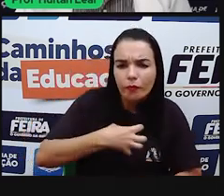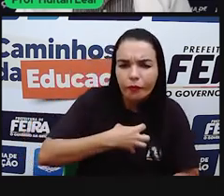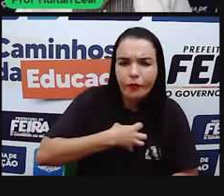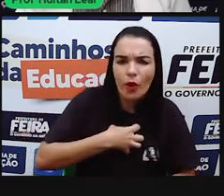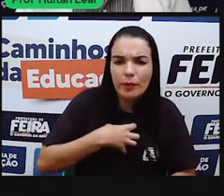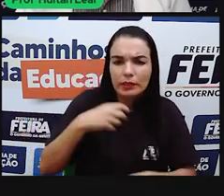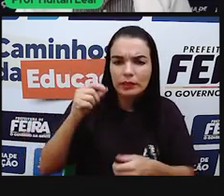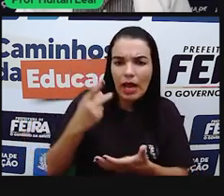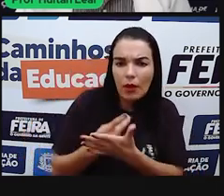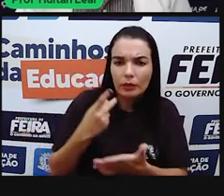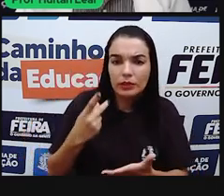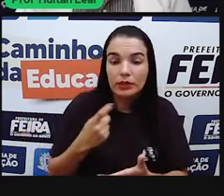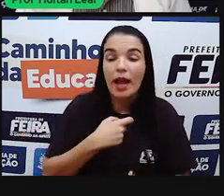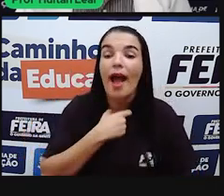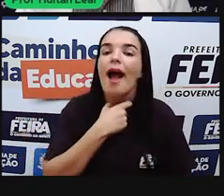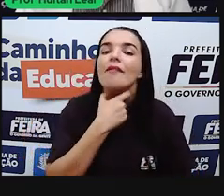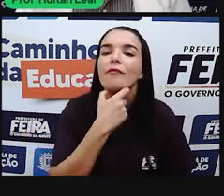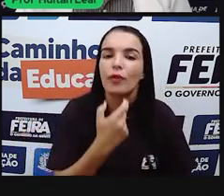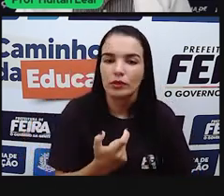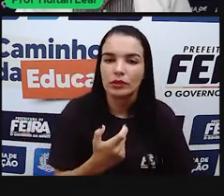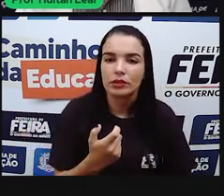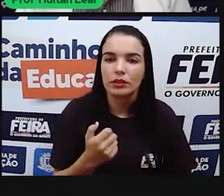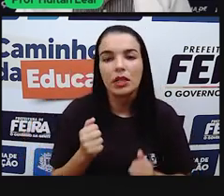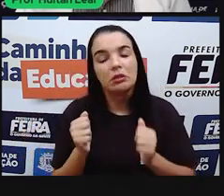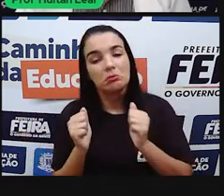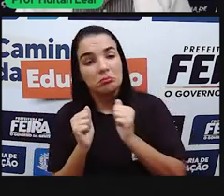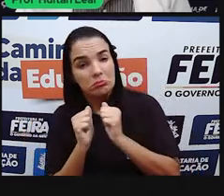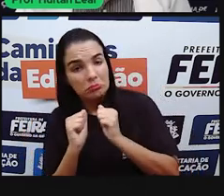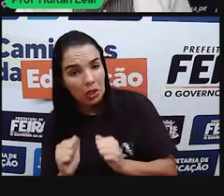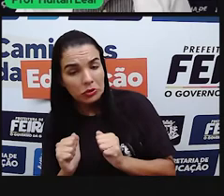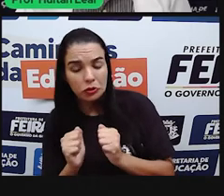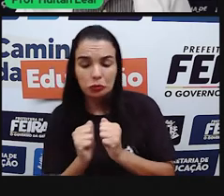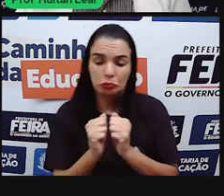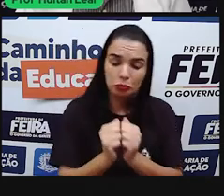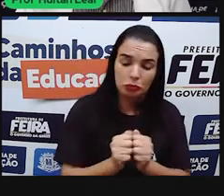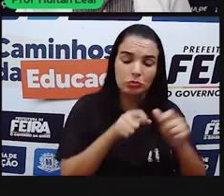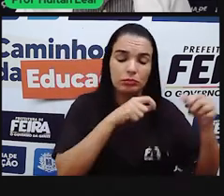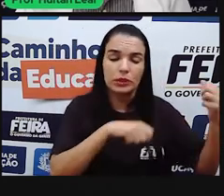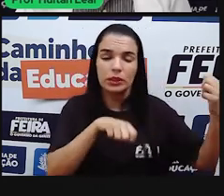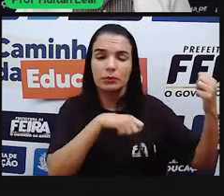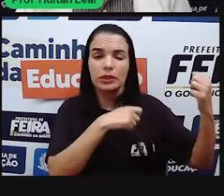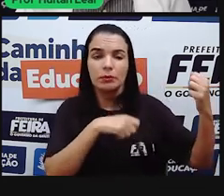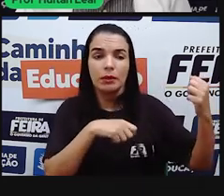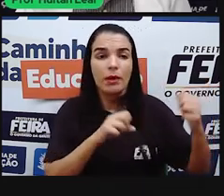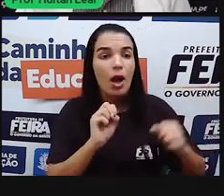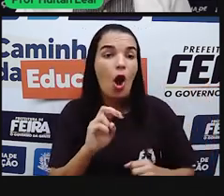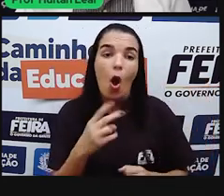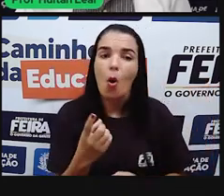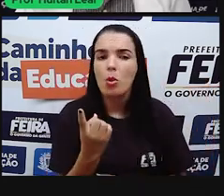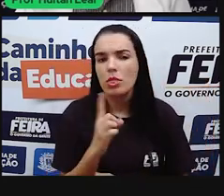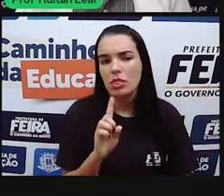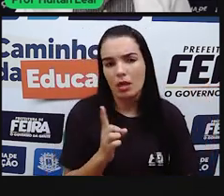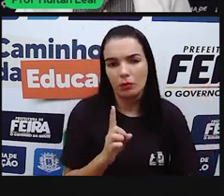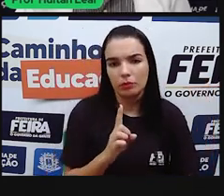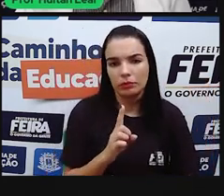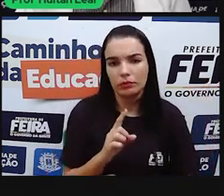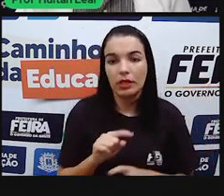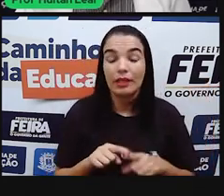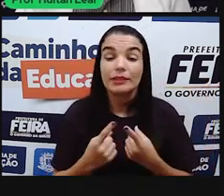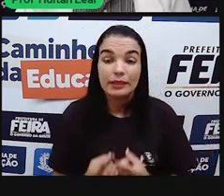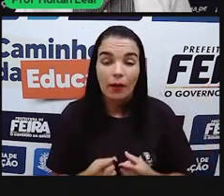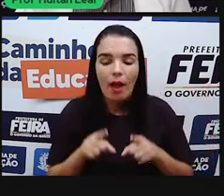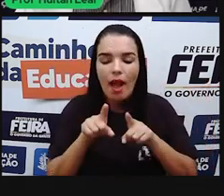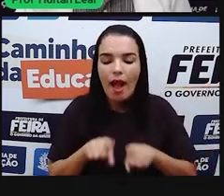ou seja, a voz, com ou sem acompanhamento de instrumento. Ok? Então, a